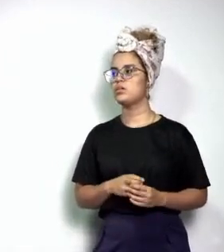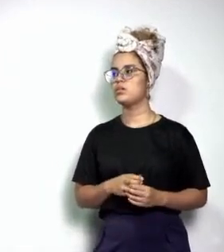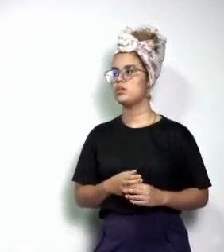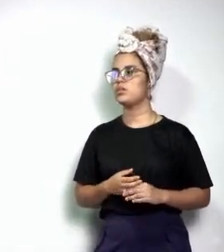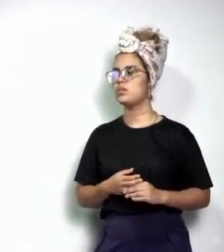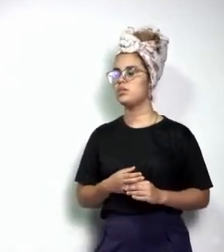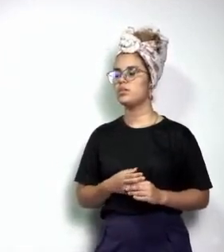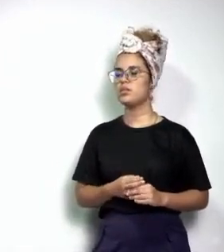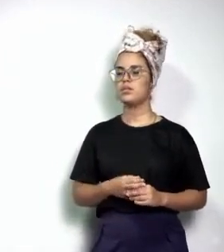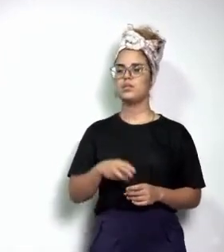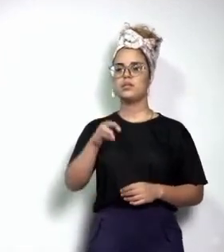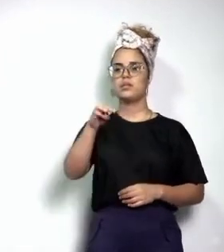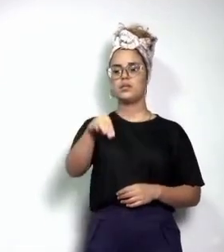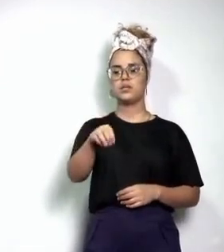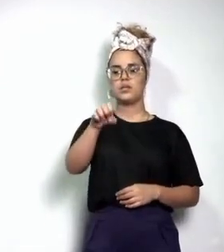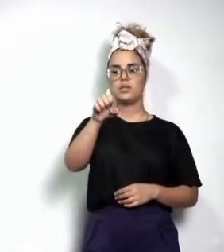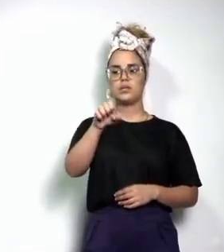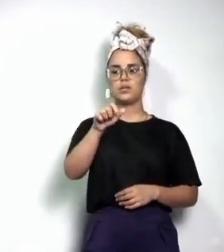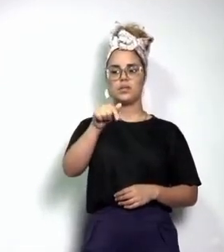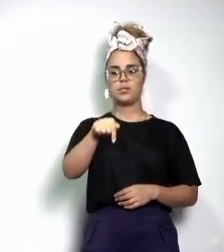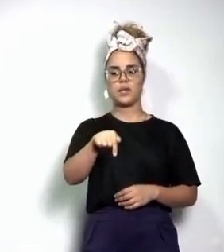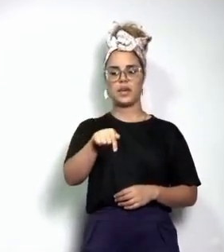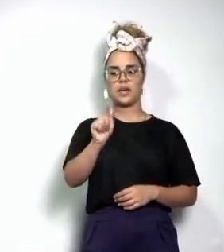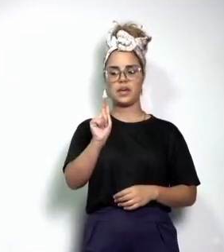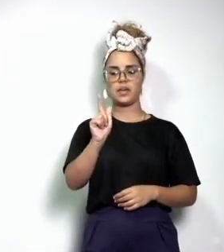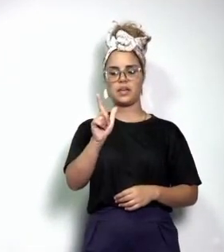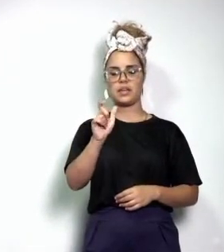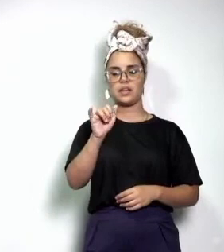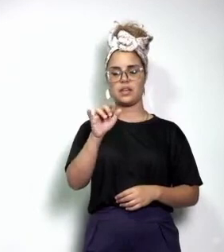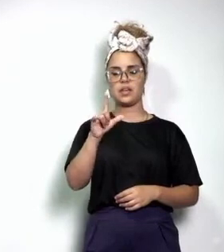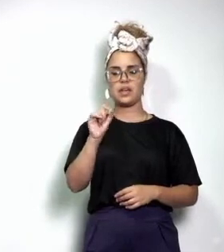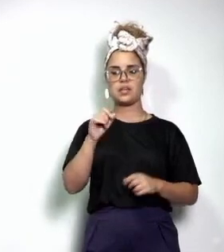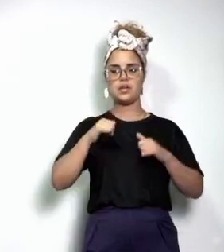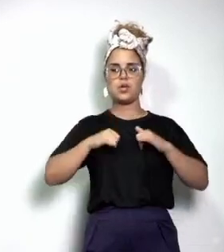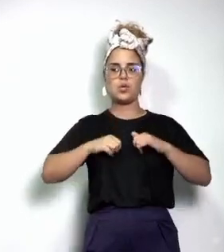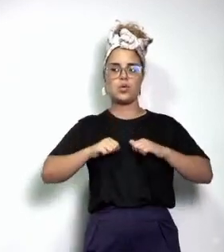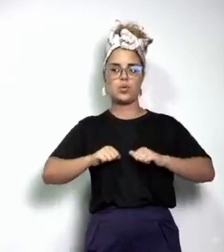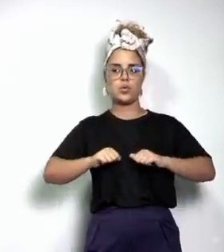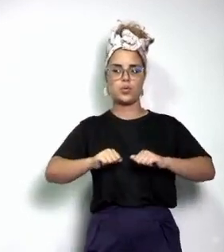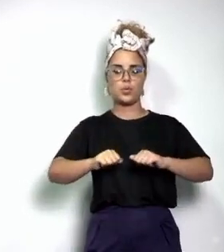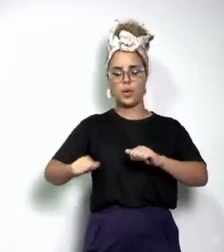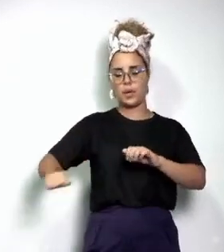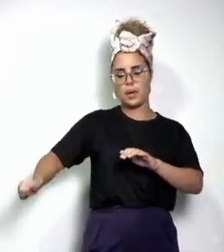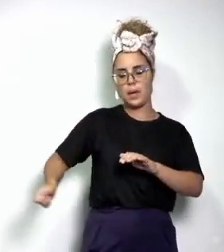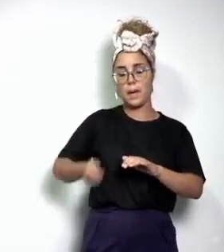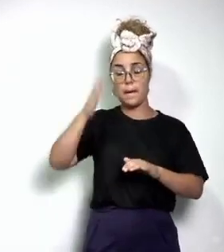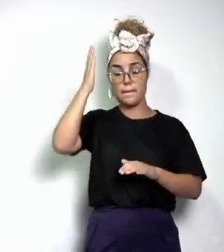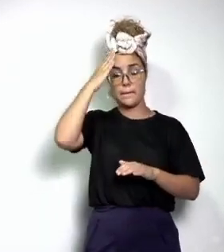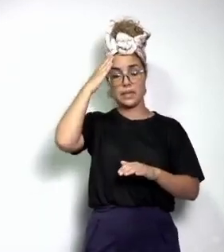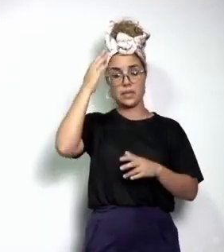O Magliner, que eu comentei, é o carrinho de mão, né? É um carrinho de mão pensado para carga.